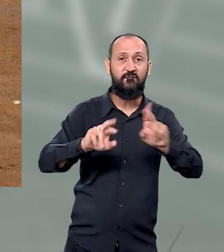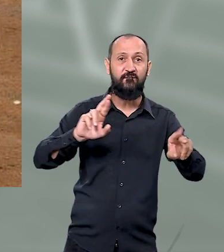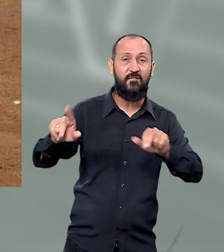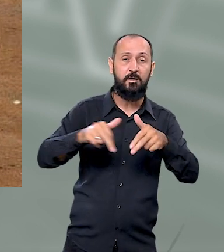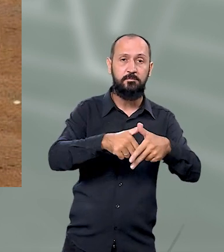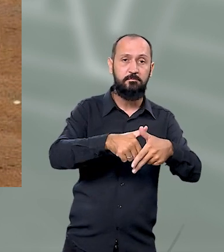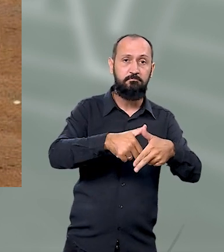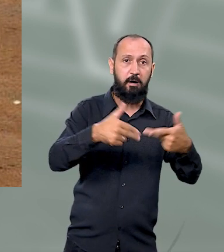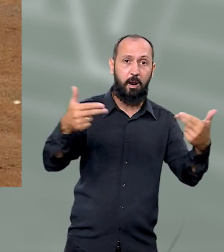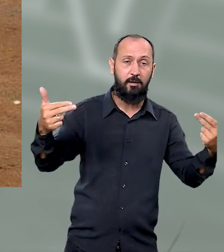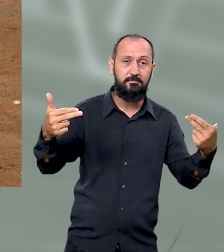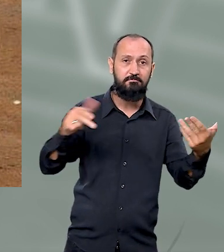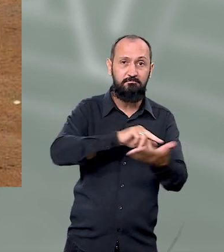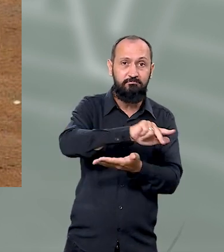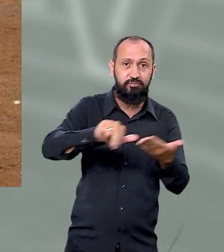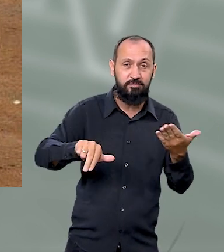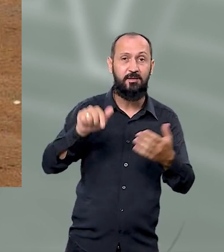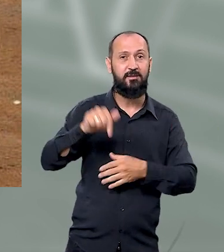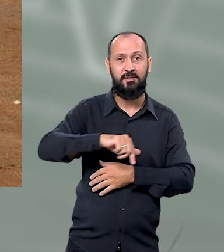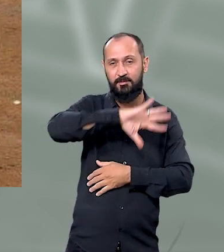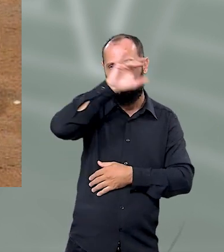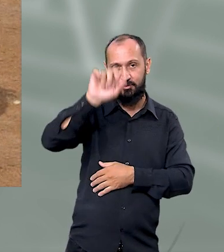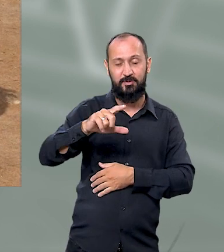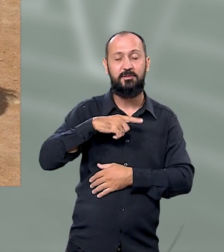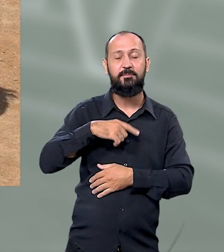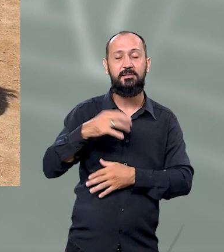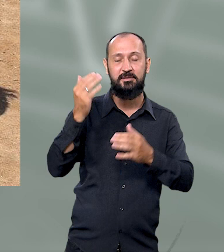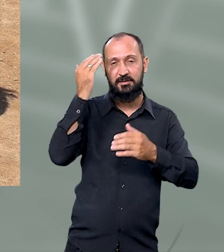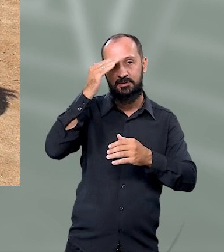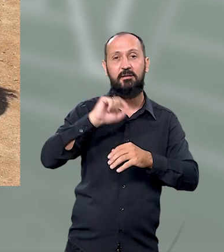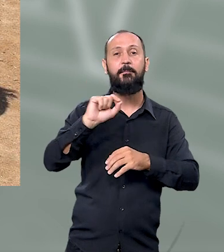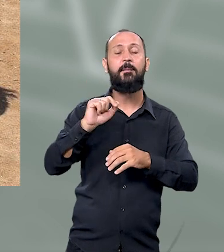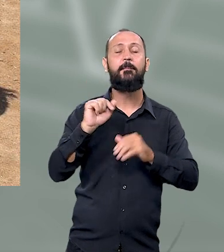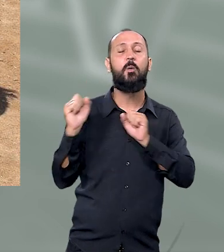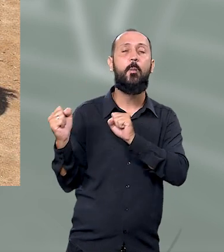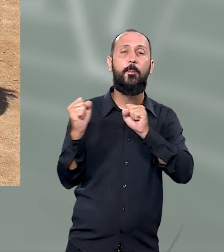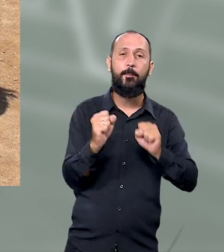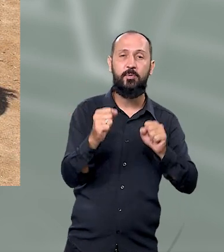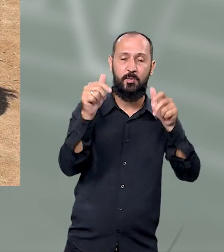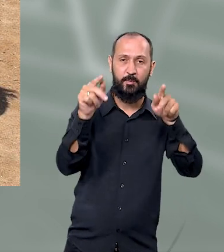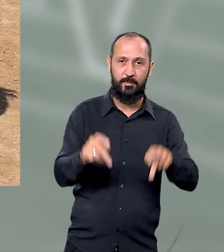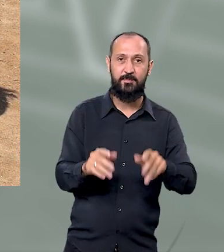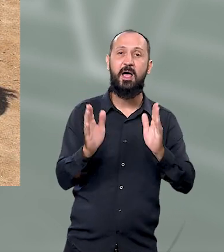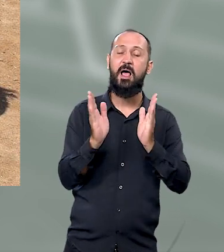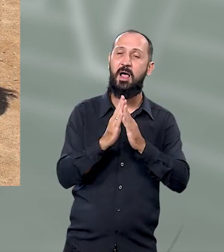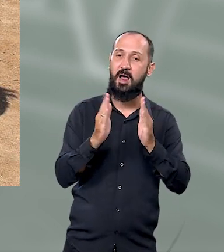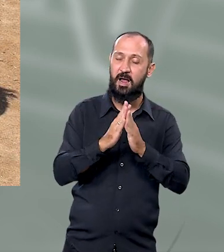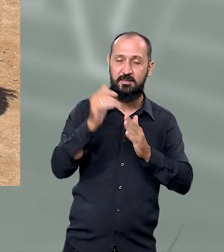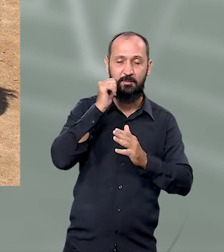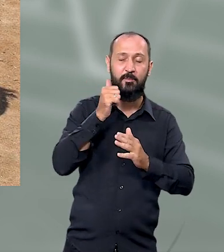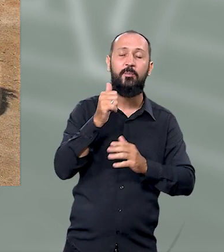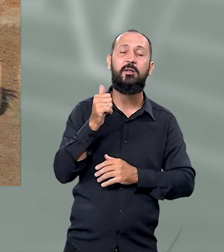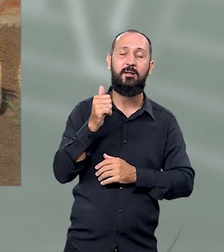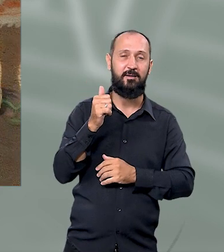Grosso do Sul. Portanto, essas diferenças têm que ser consideradas pelo poder público. E eu acho que a Casa da Mulher Brasileira vai provocar o município de